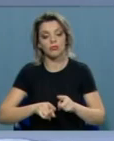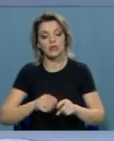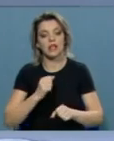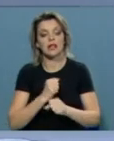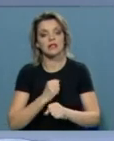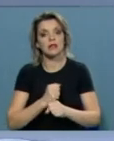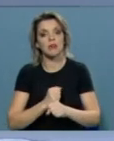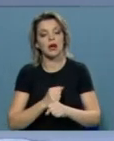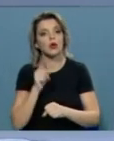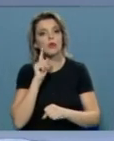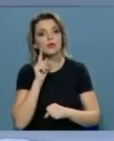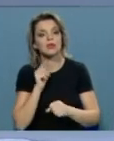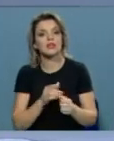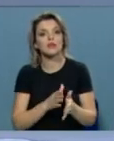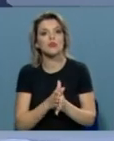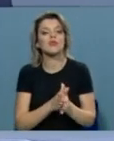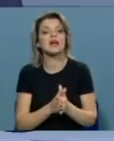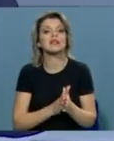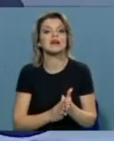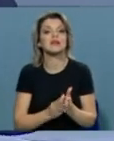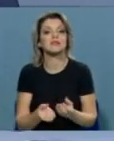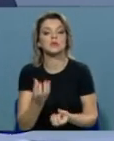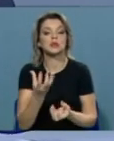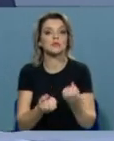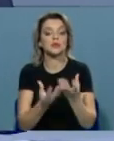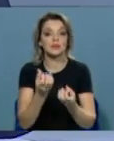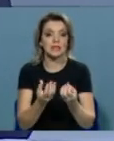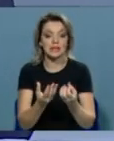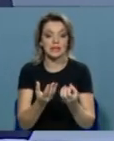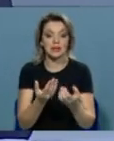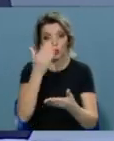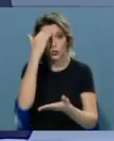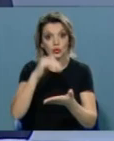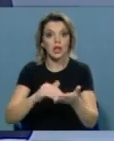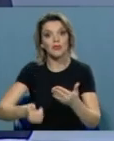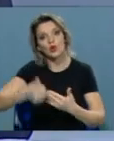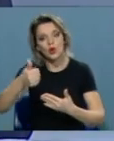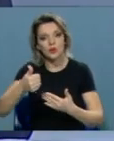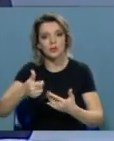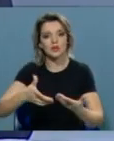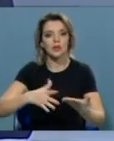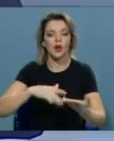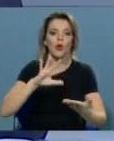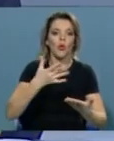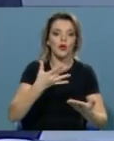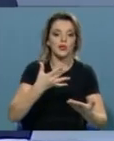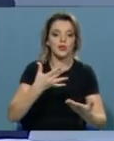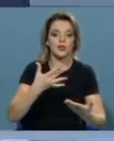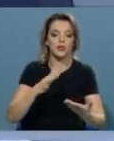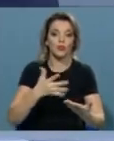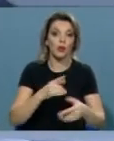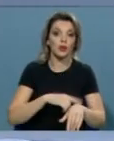operações mais rentáveis o curso por serviços como ter a vir e quando é que vai chegar a vez dentro da